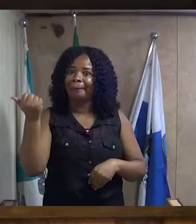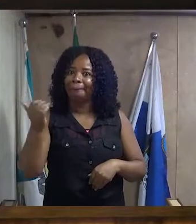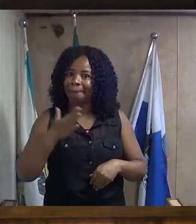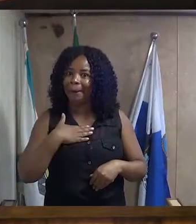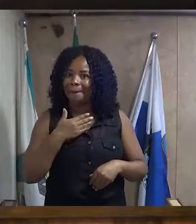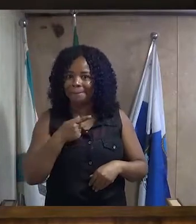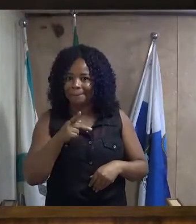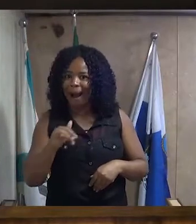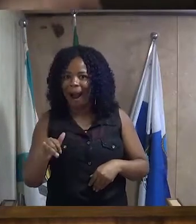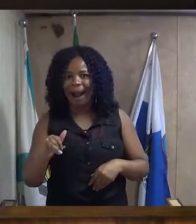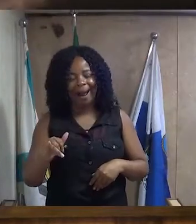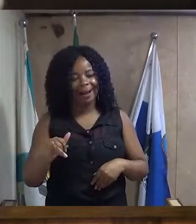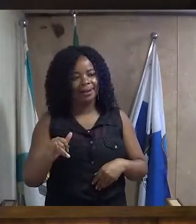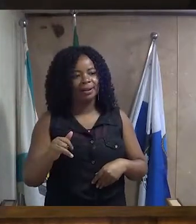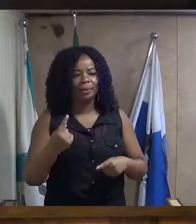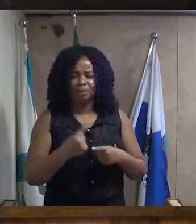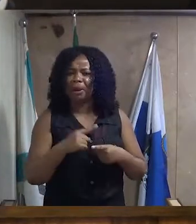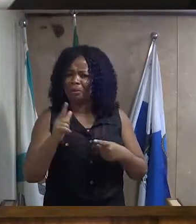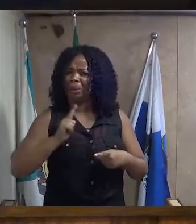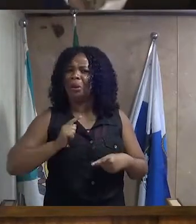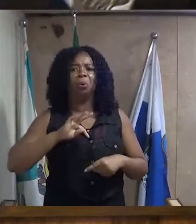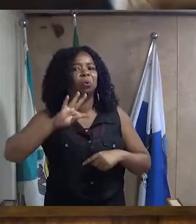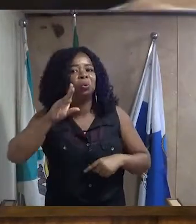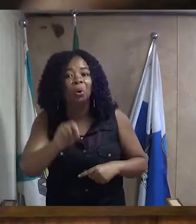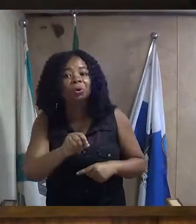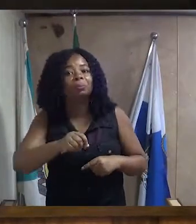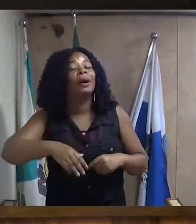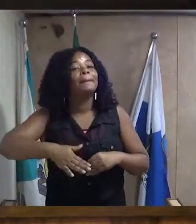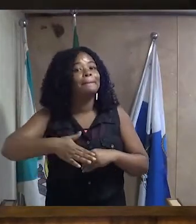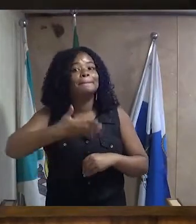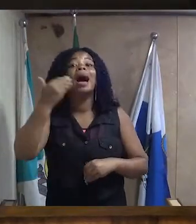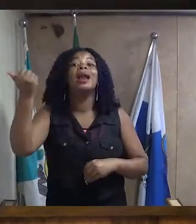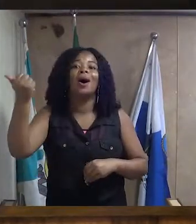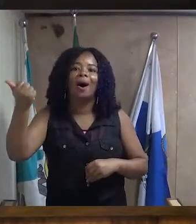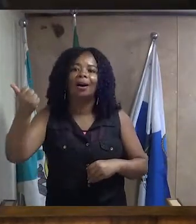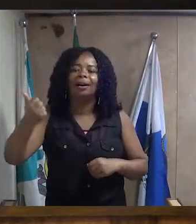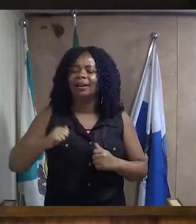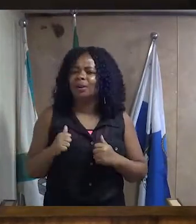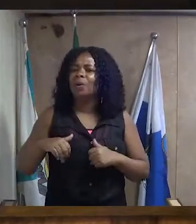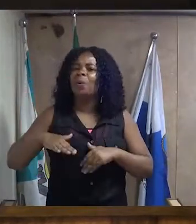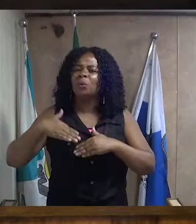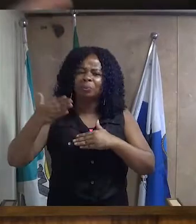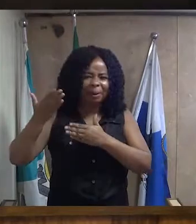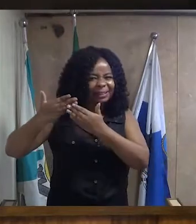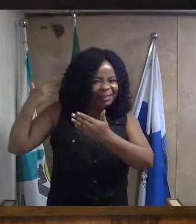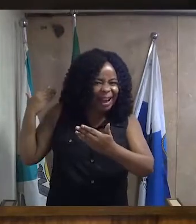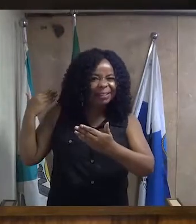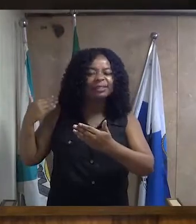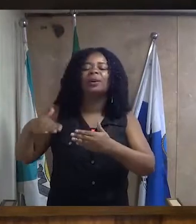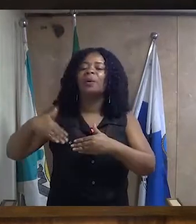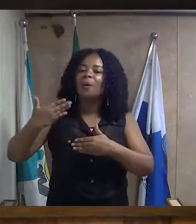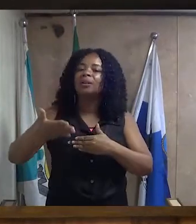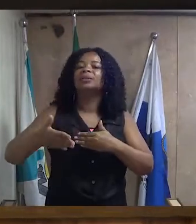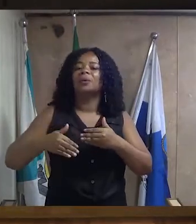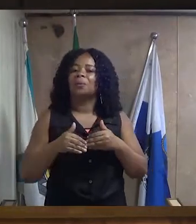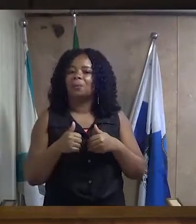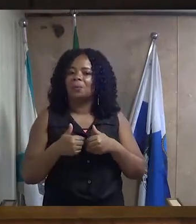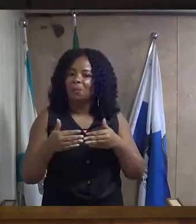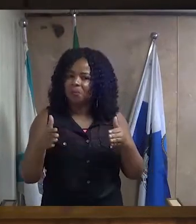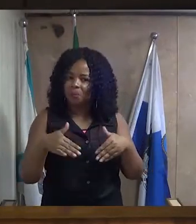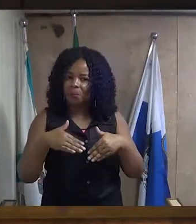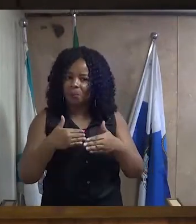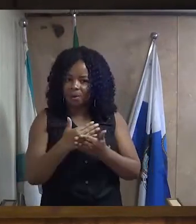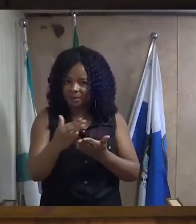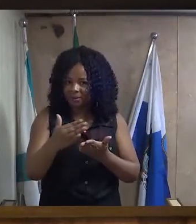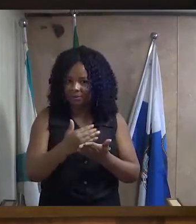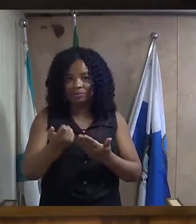para ser melhor que ele, né? Que ele, quando começou, tinha um mentor da TV. E eu tive esse privilégio de tê-lo, né? Como meu mentor no